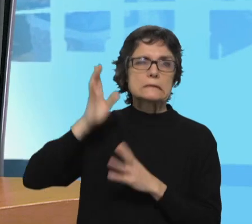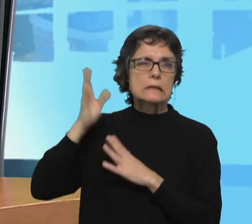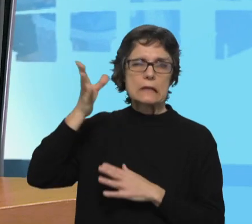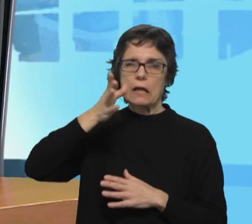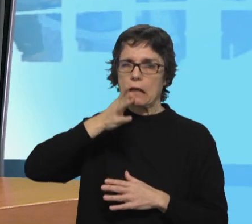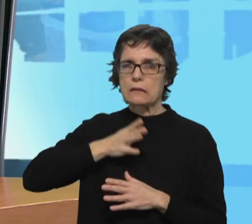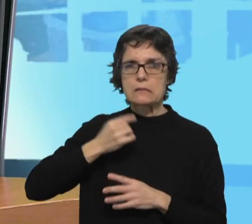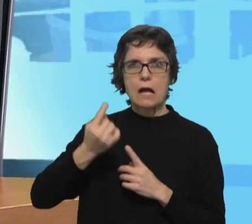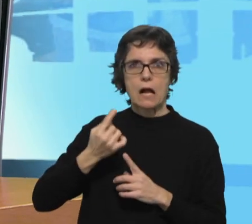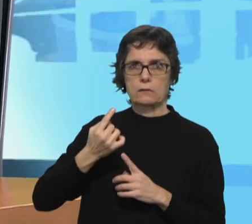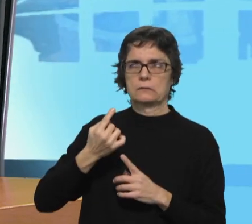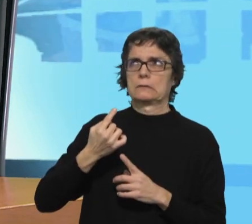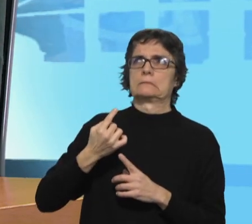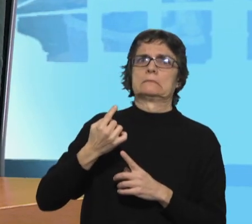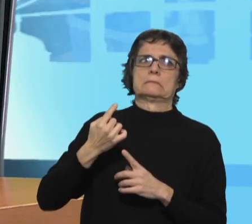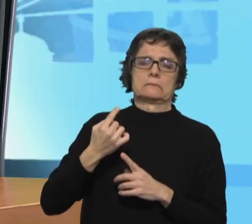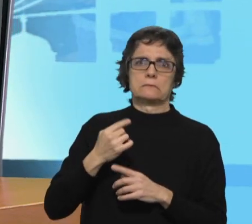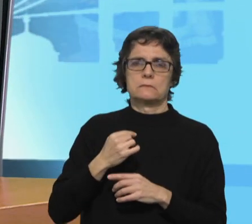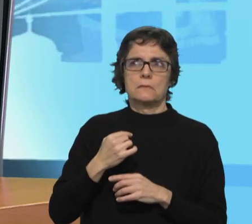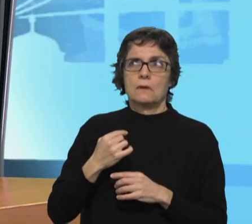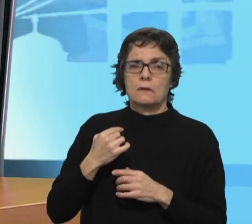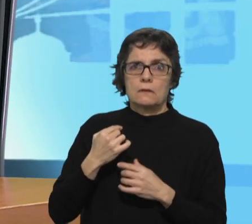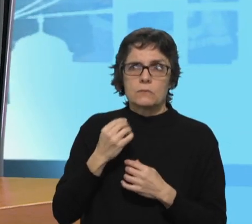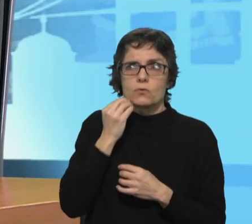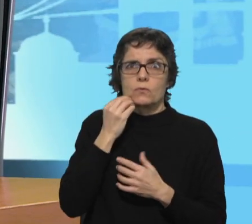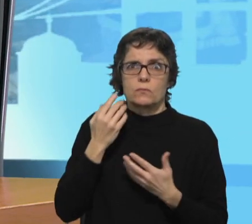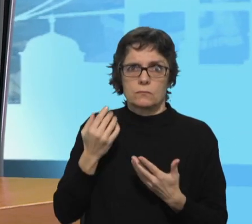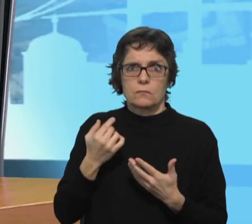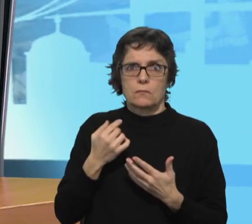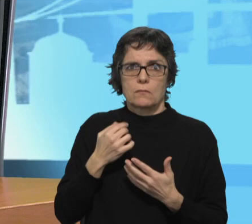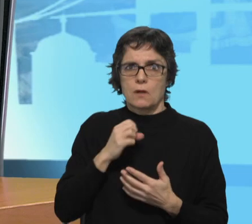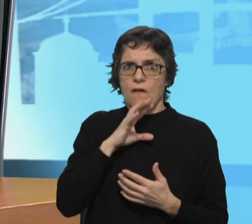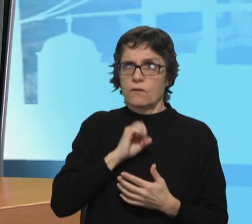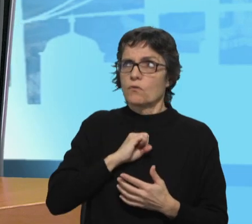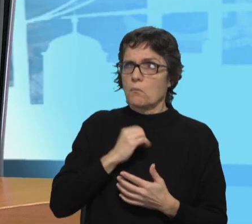que lhe parecem absolutamente irrazoáveis, irracionais, como matar um filho,